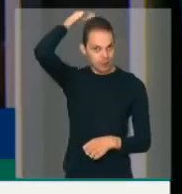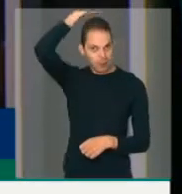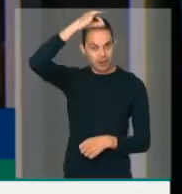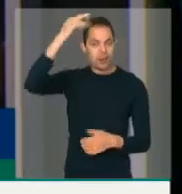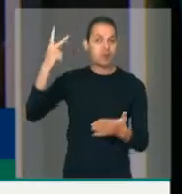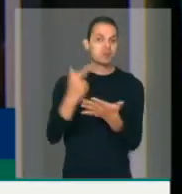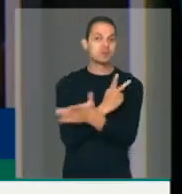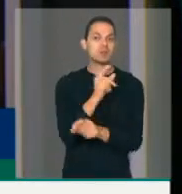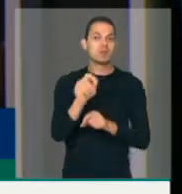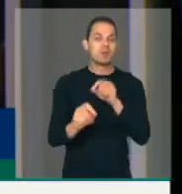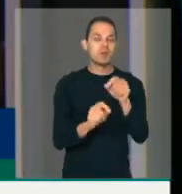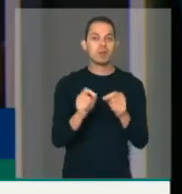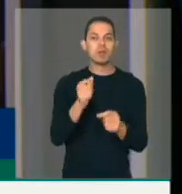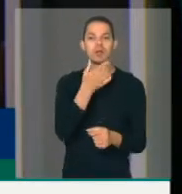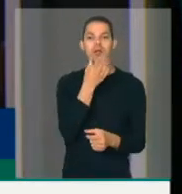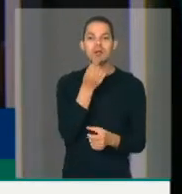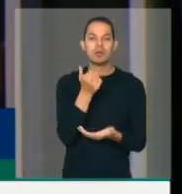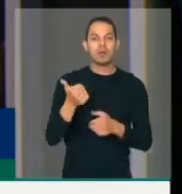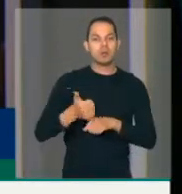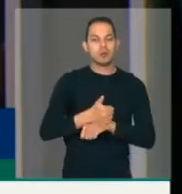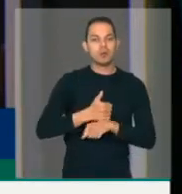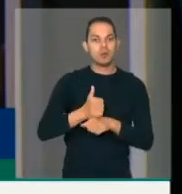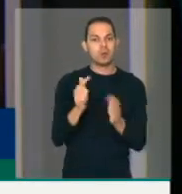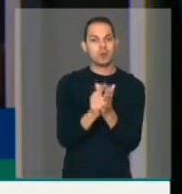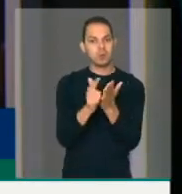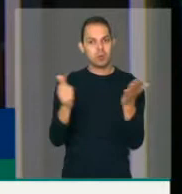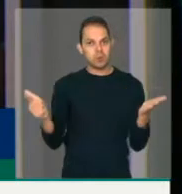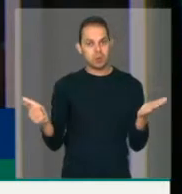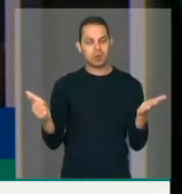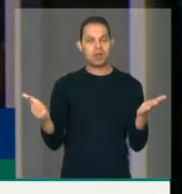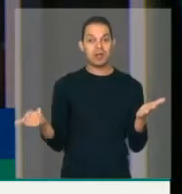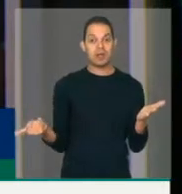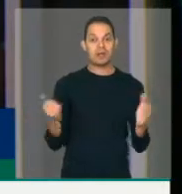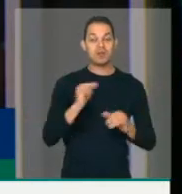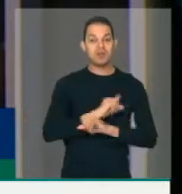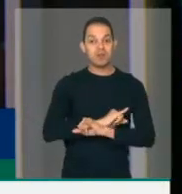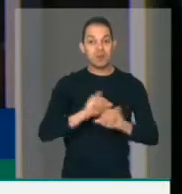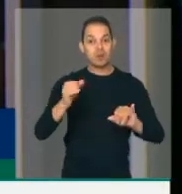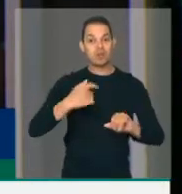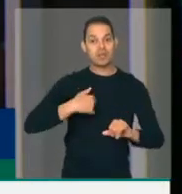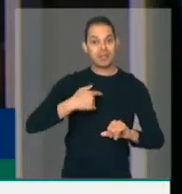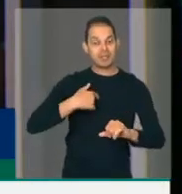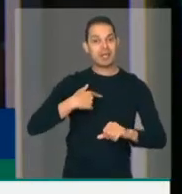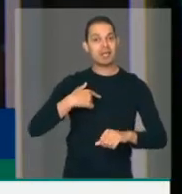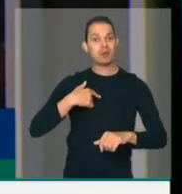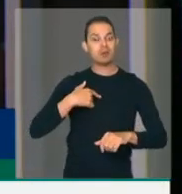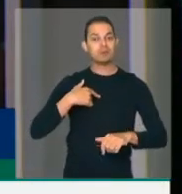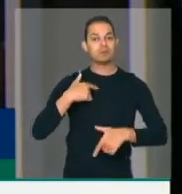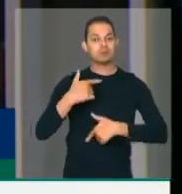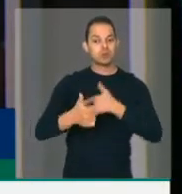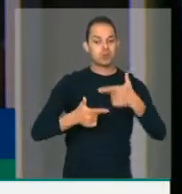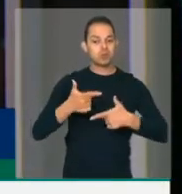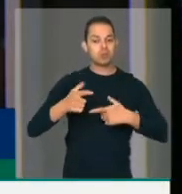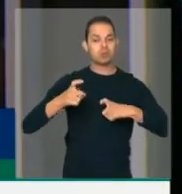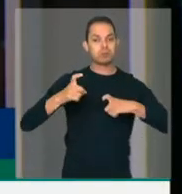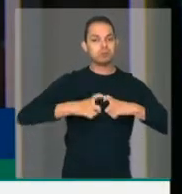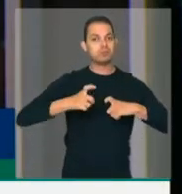Porco falando que eu estou desempenhando a minha função de